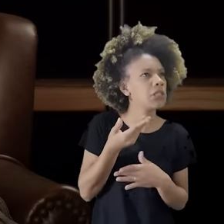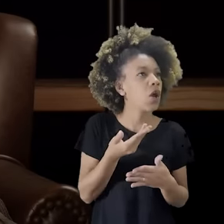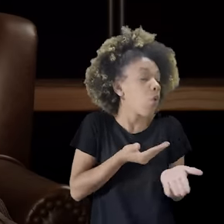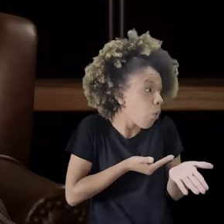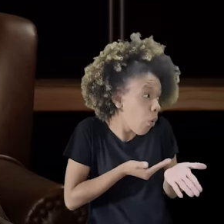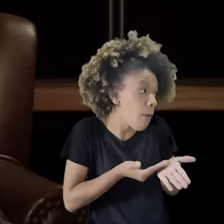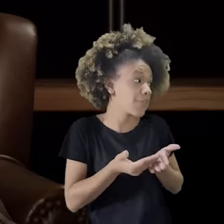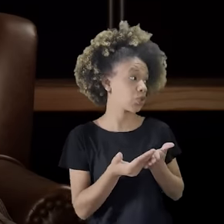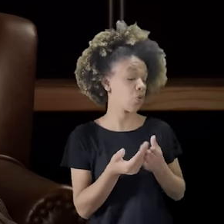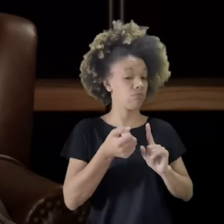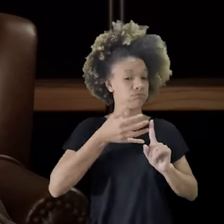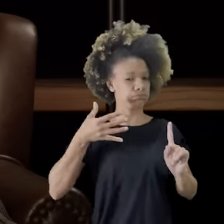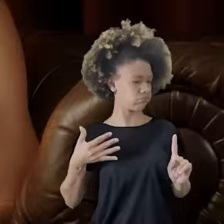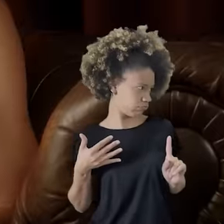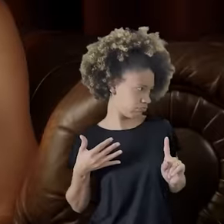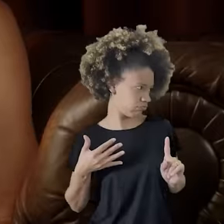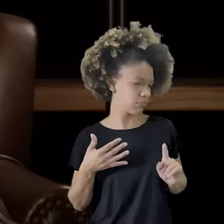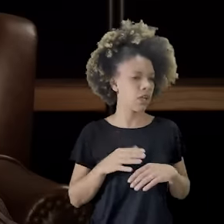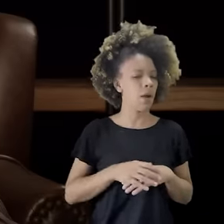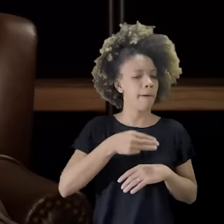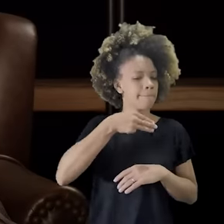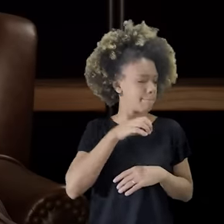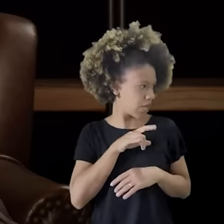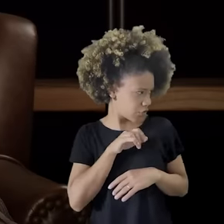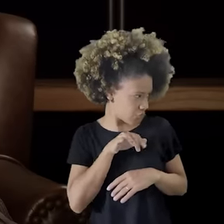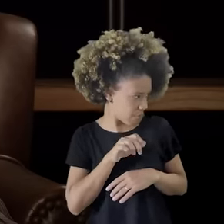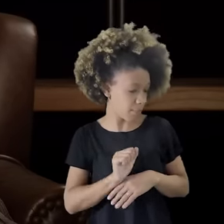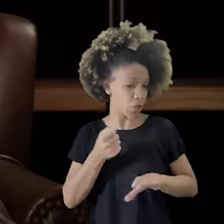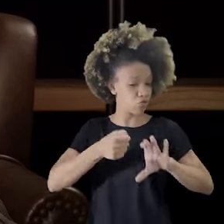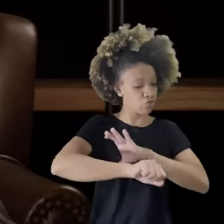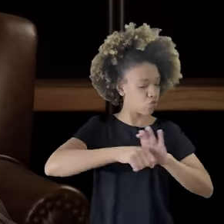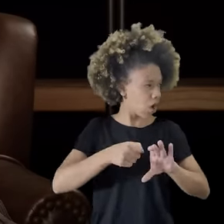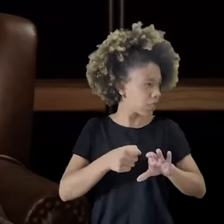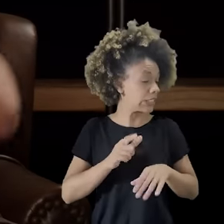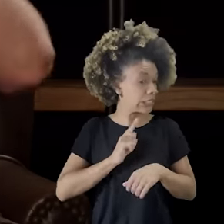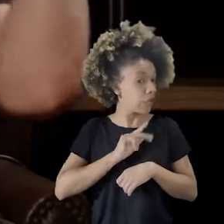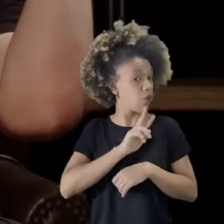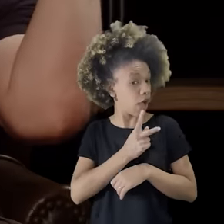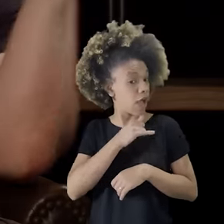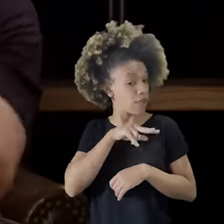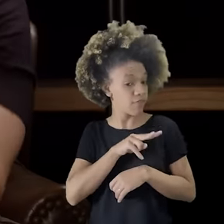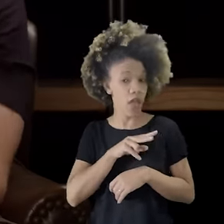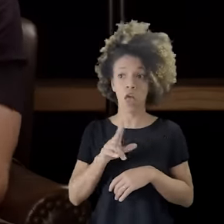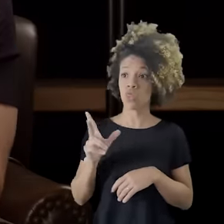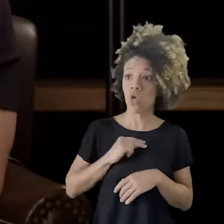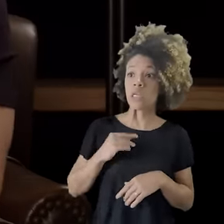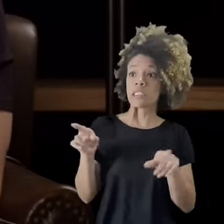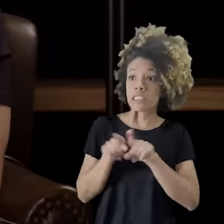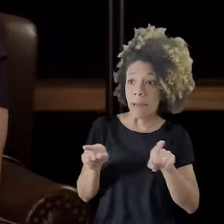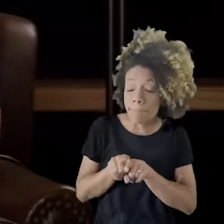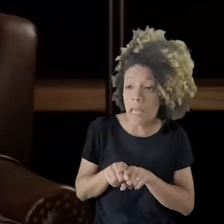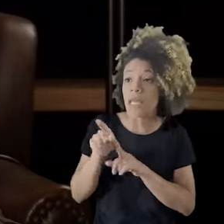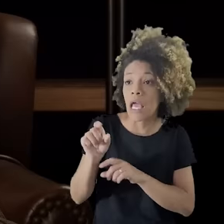é começou no homossexual até o médico que Johnson que foi aquele jogador de basquete que teve AIDS que foi um grande meu Deus também